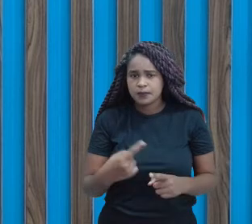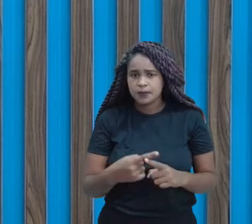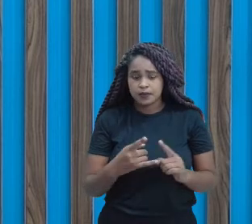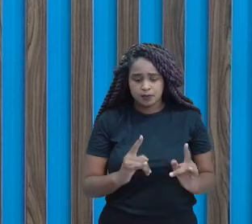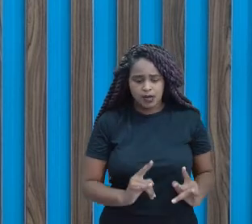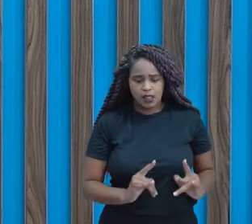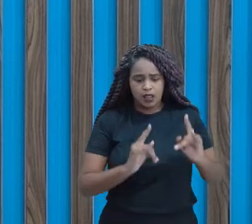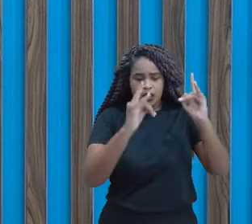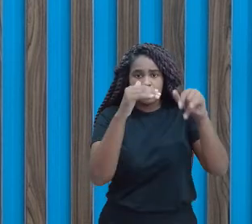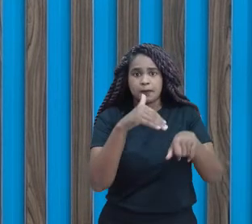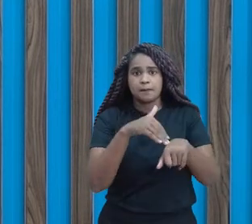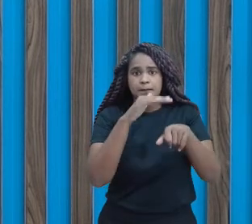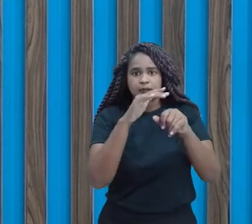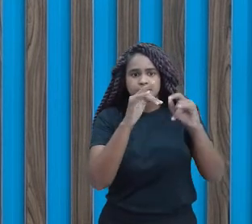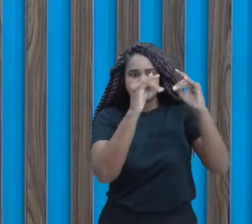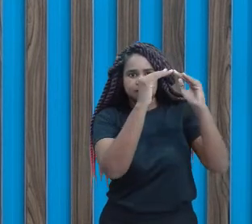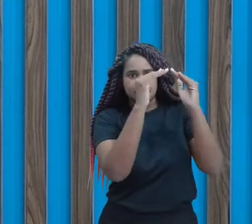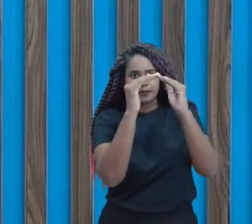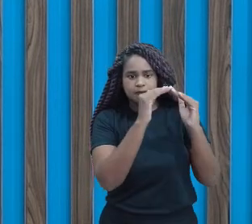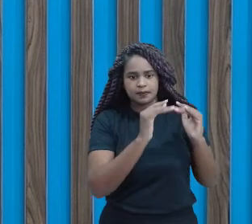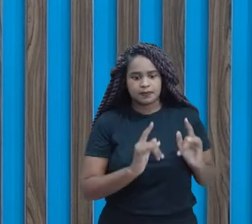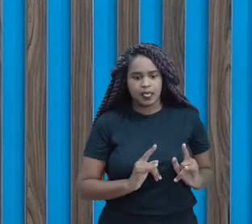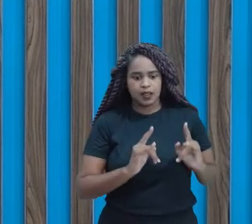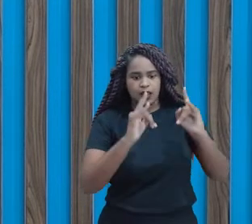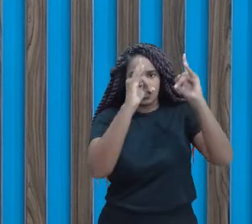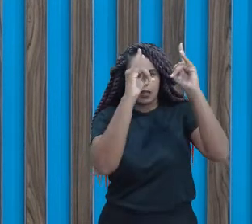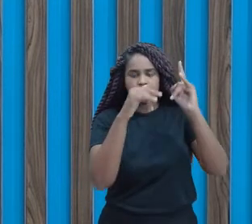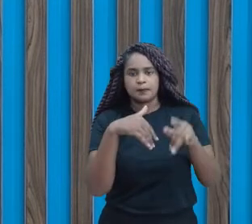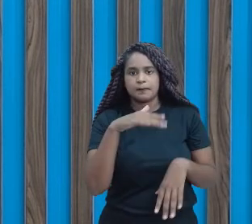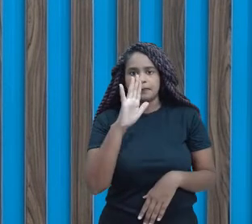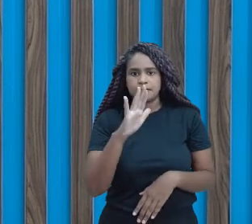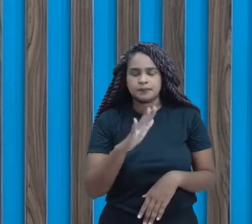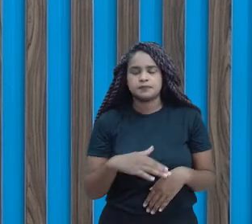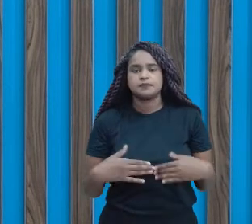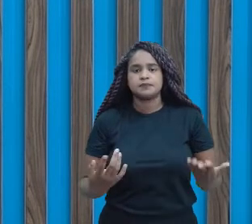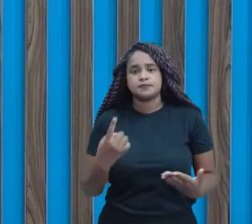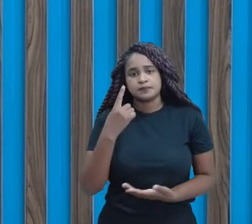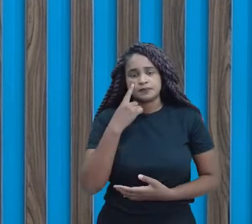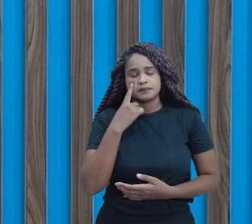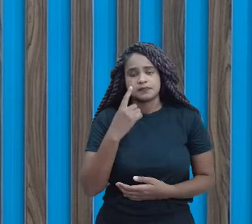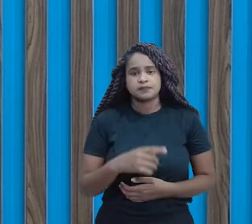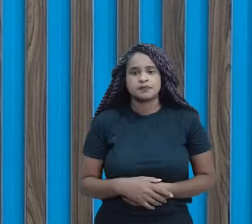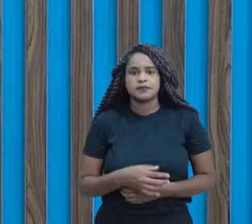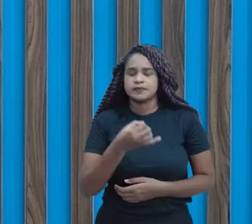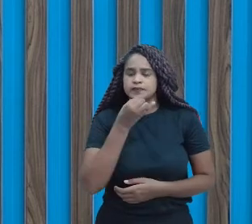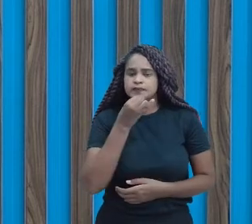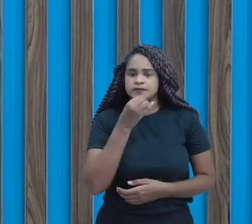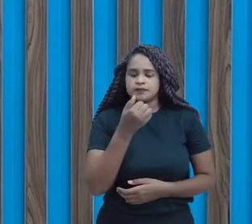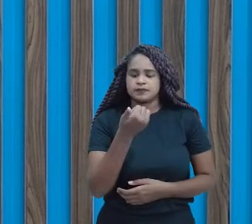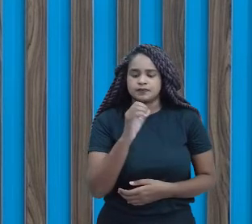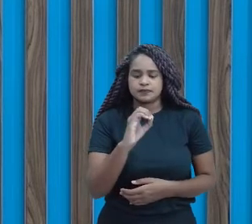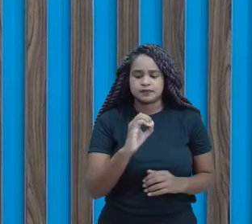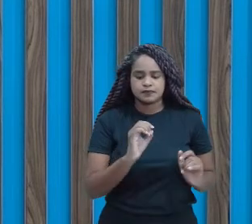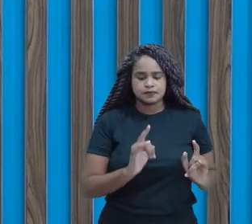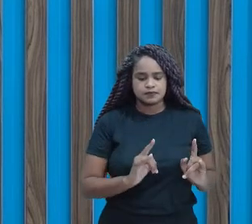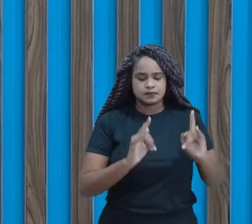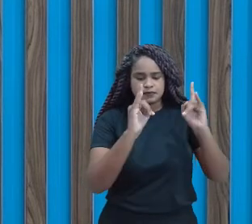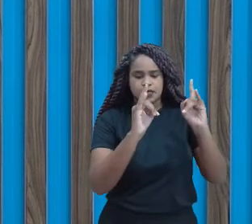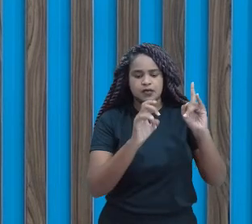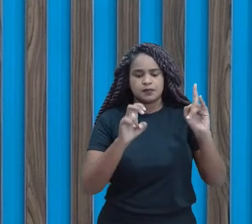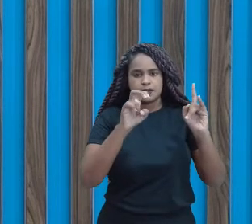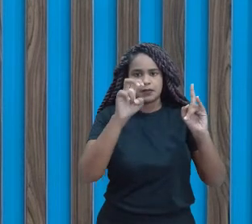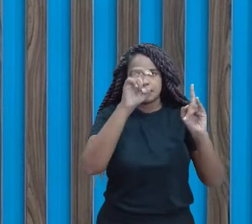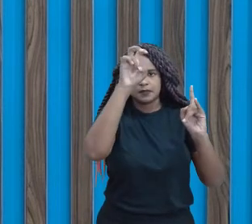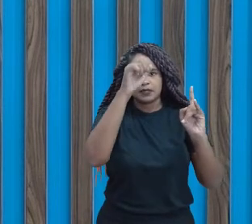A média. Então, imagine. Vou fazer uma conta bem básica. Vou botar aí 10 andares. 4 apartamentos